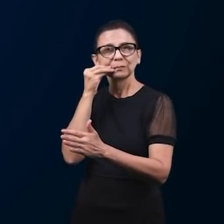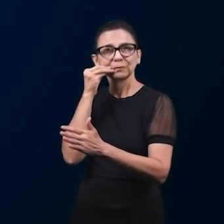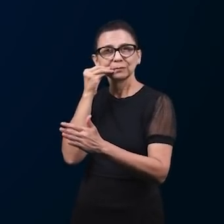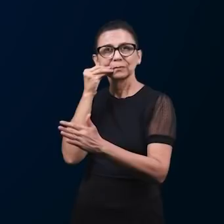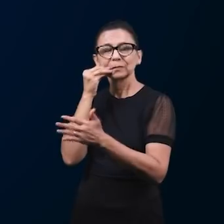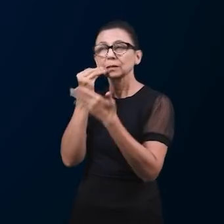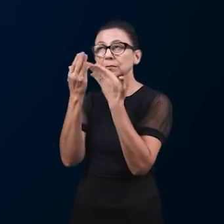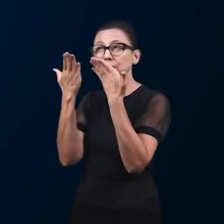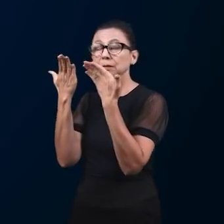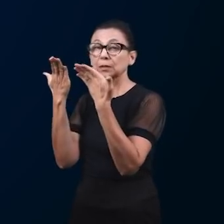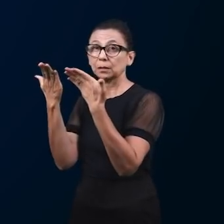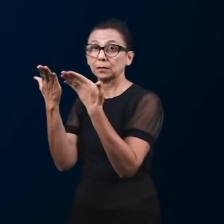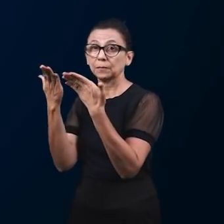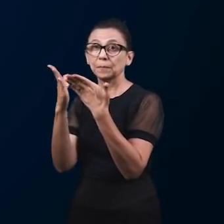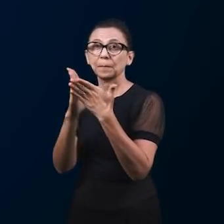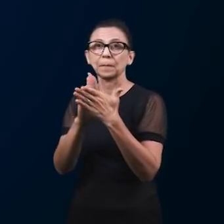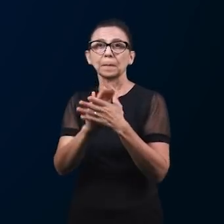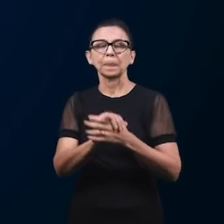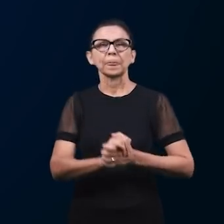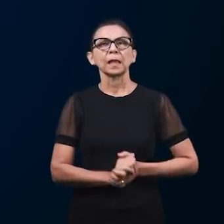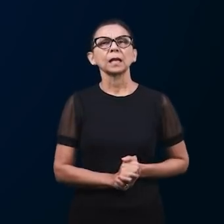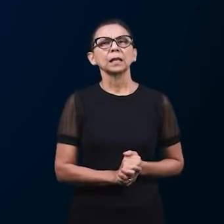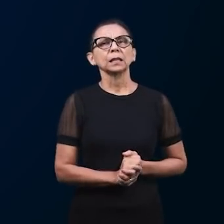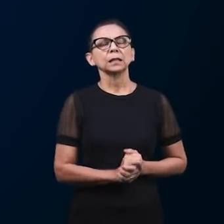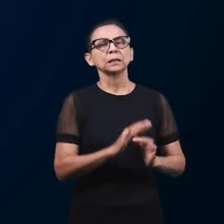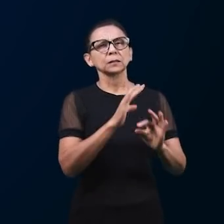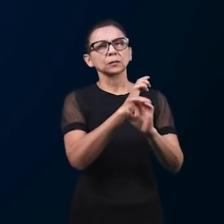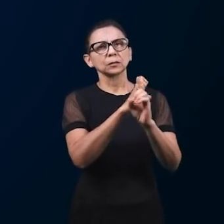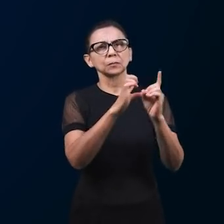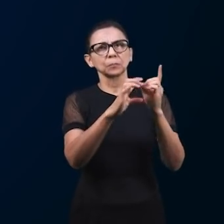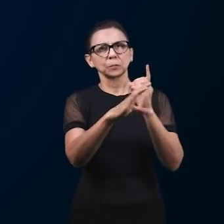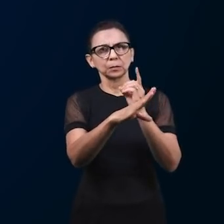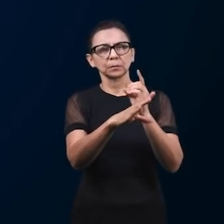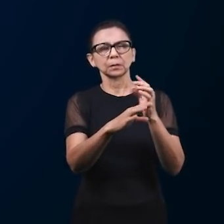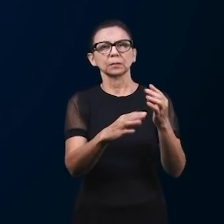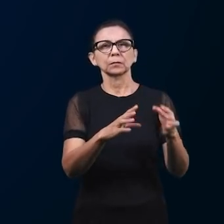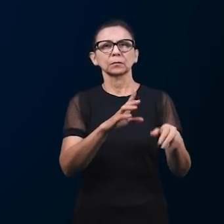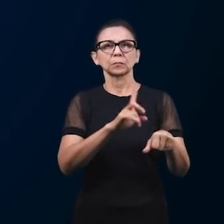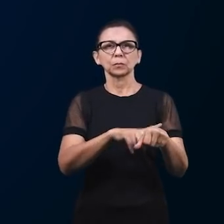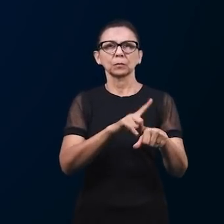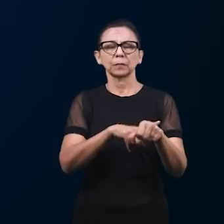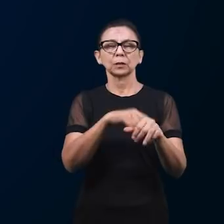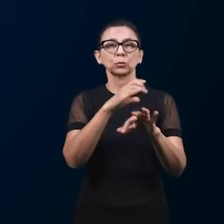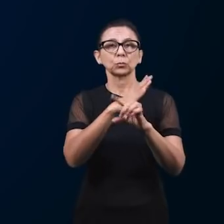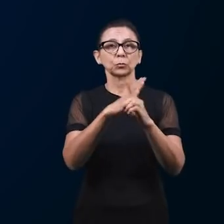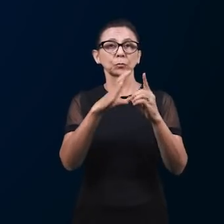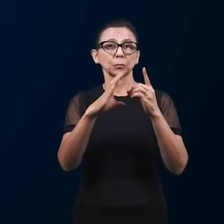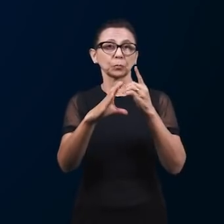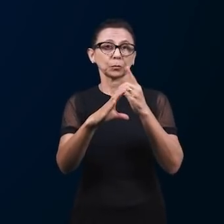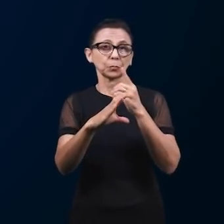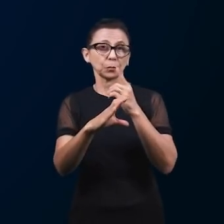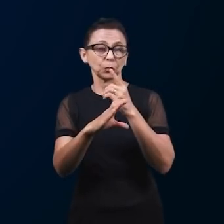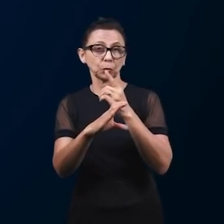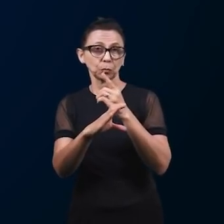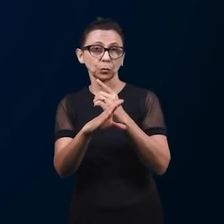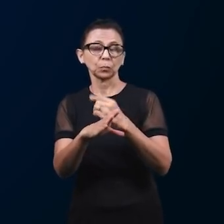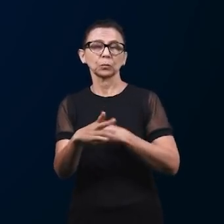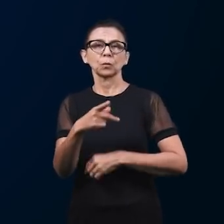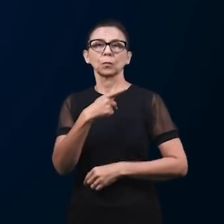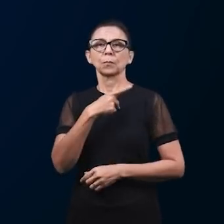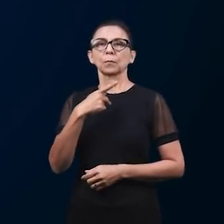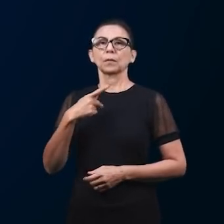com madrugadas, e num culto de escola bíblica dominical, o pastor